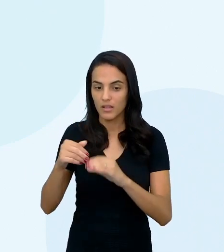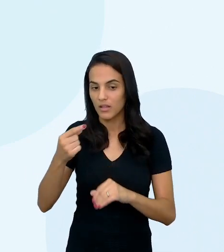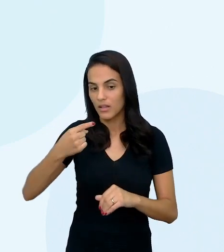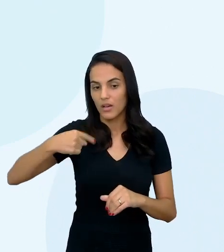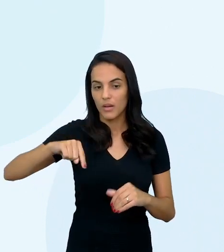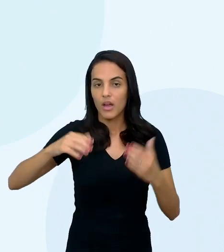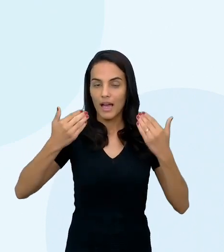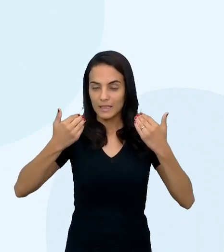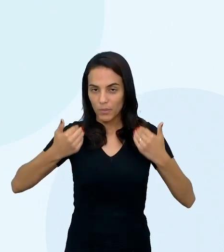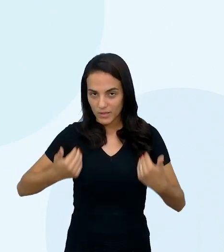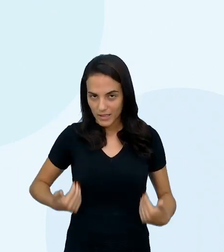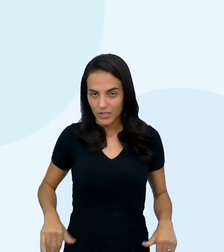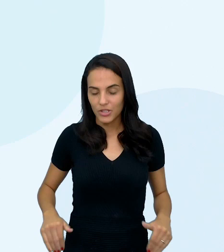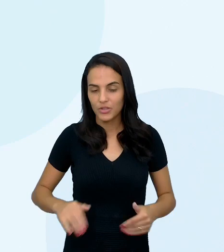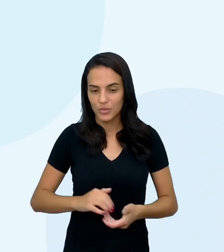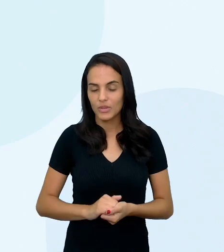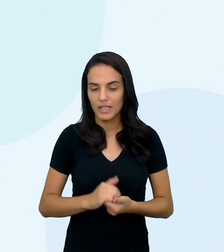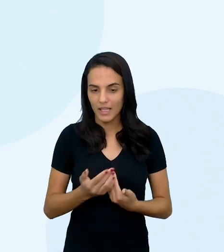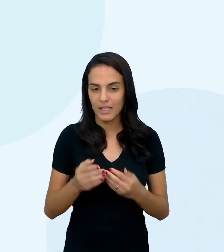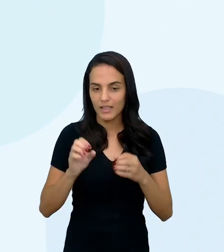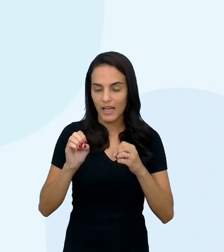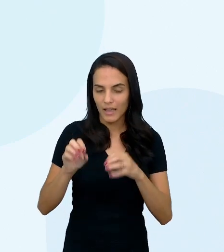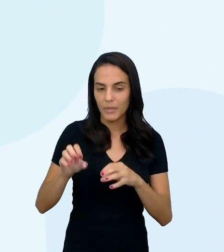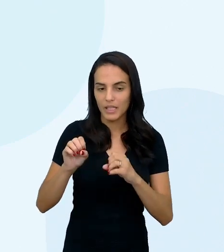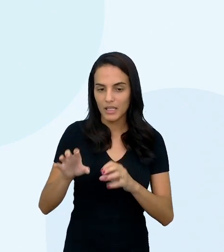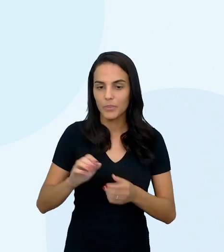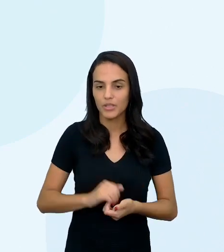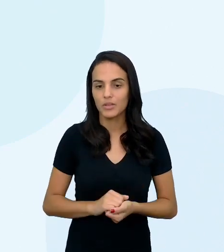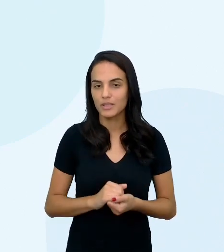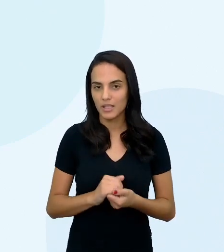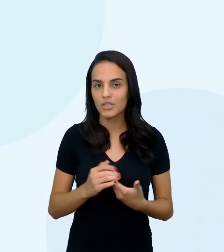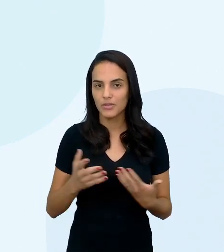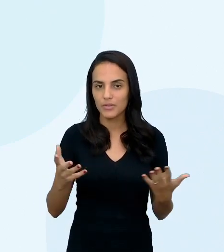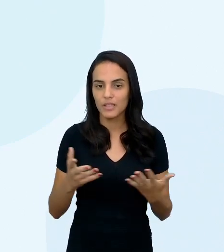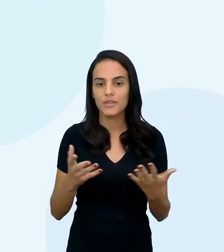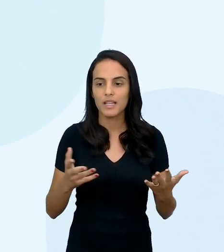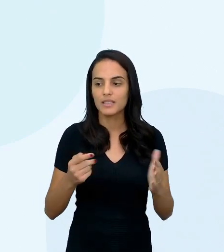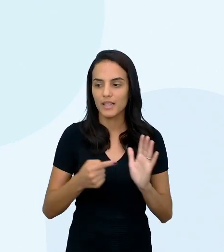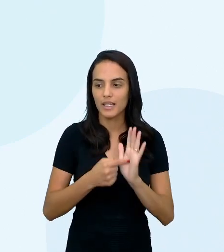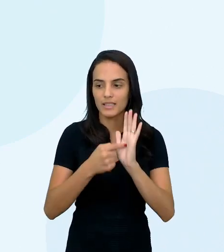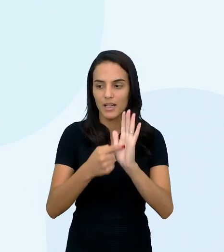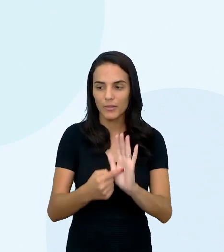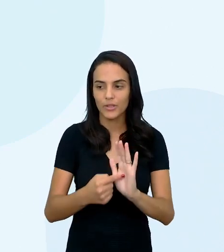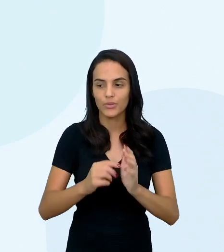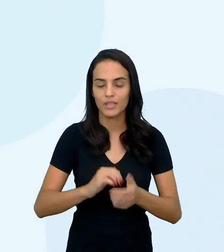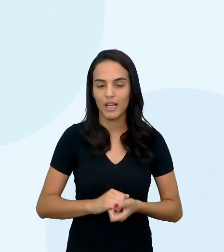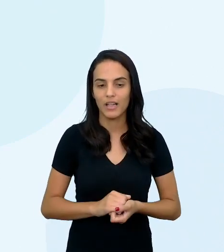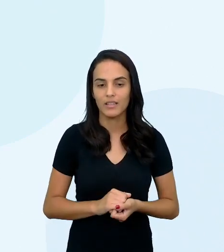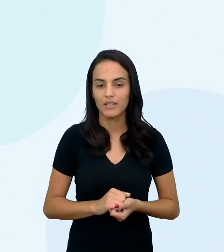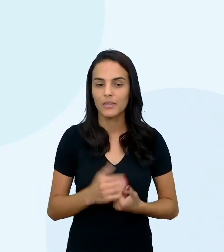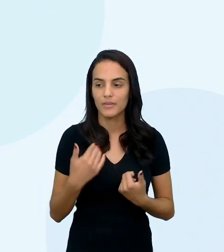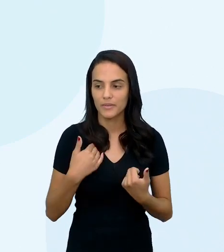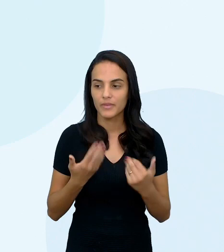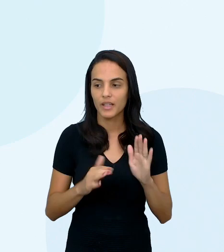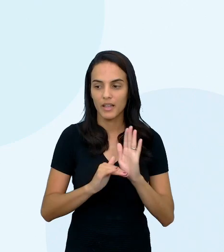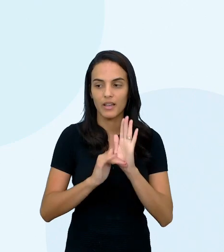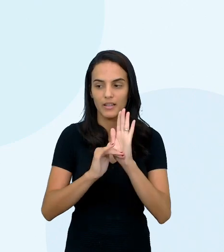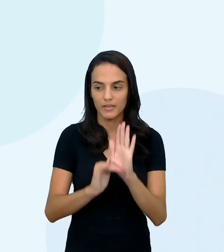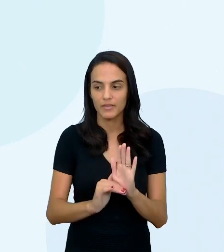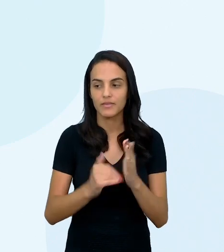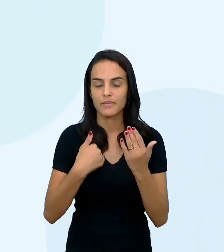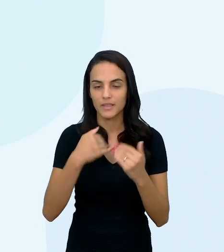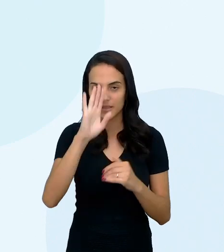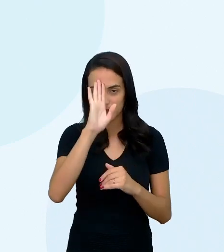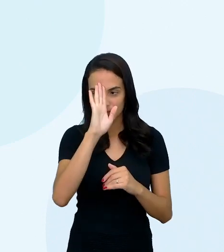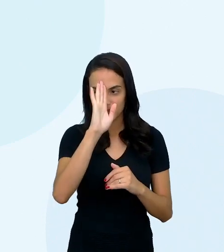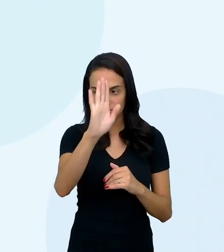nosso organismo, para que eles então façam, né, desempenhem aí outras funções, né,